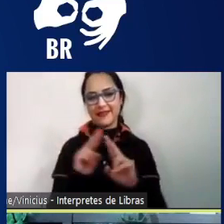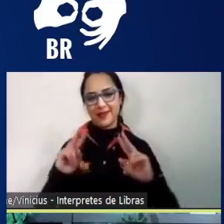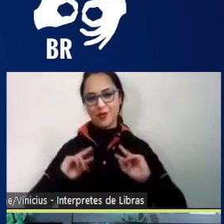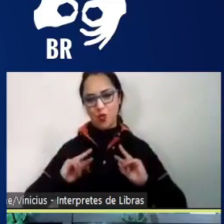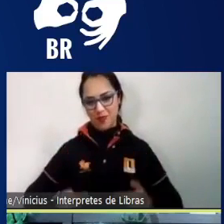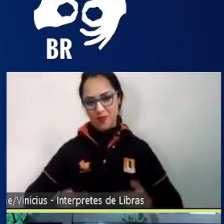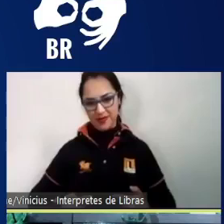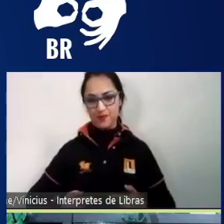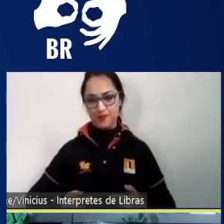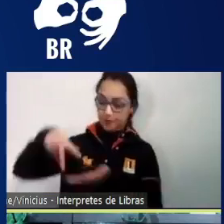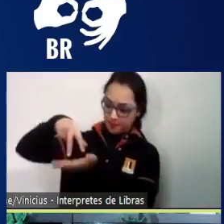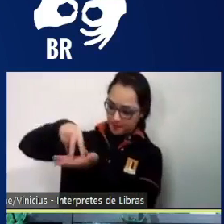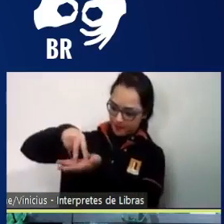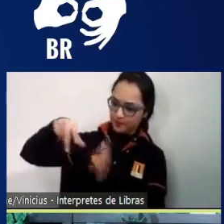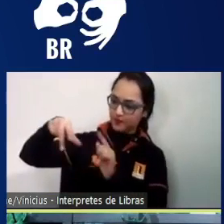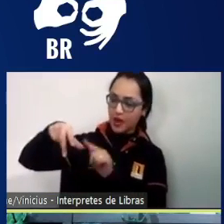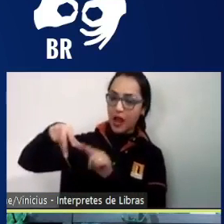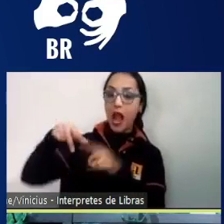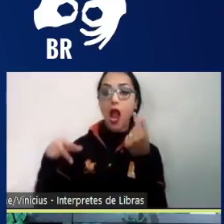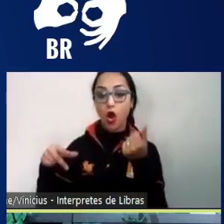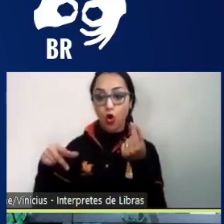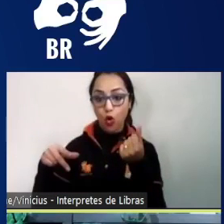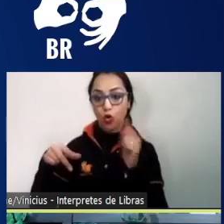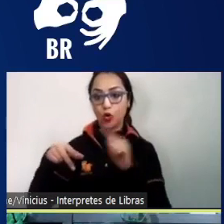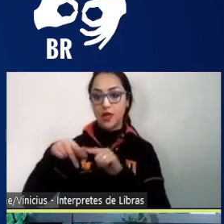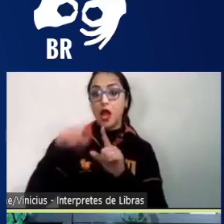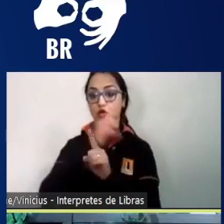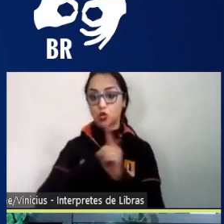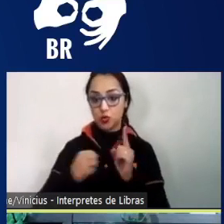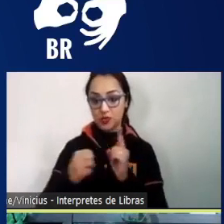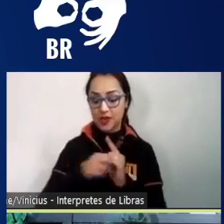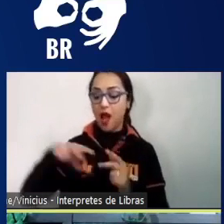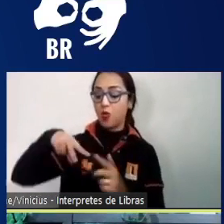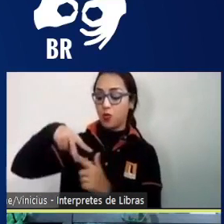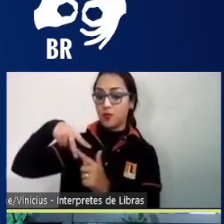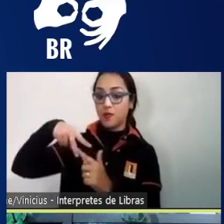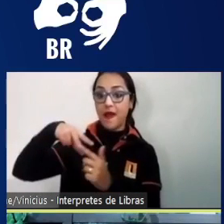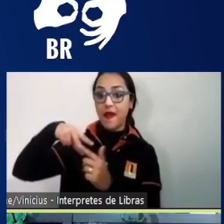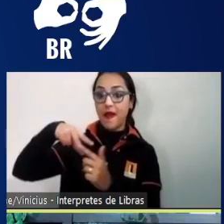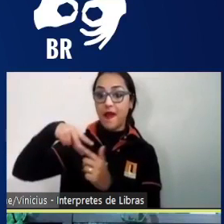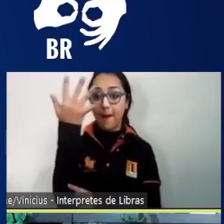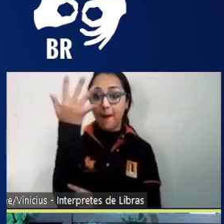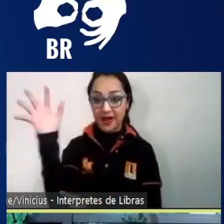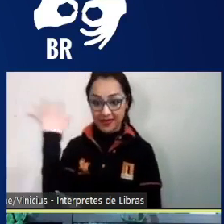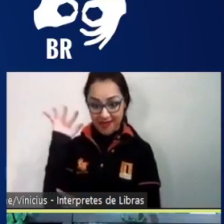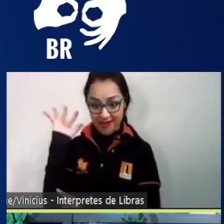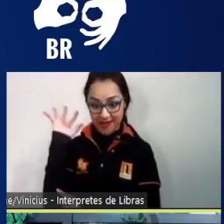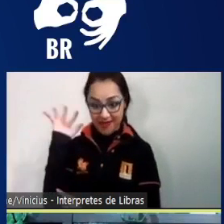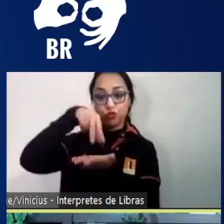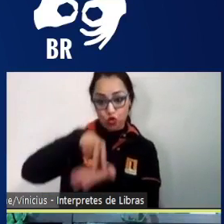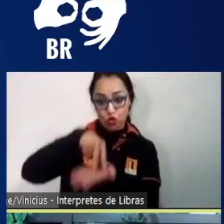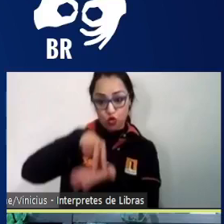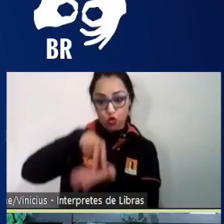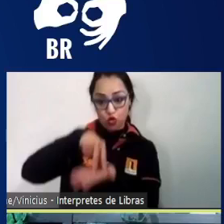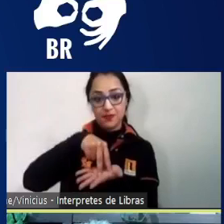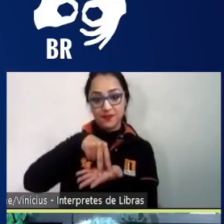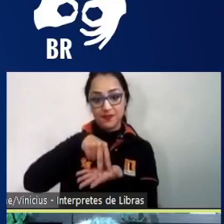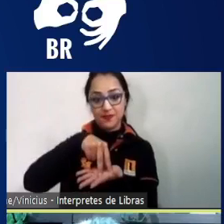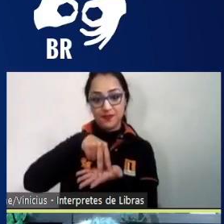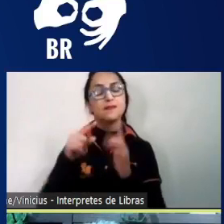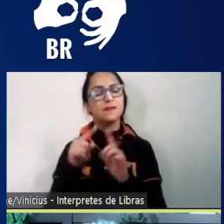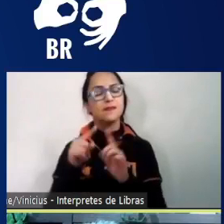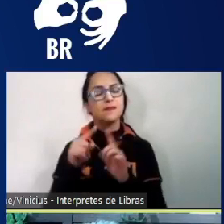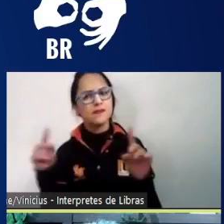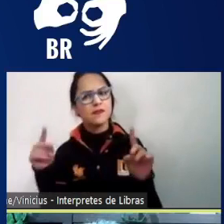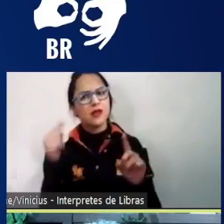econômica, social e ambiental, mas como disse Fátima, vamos dar luz ao